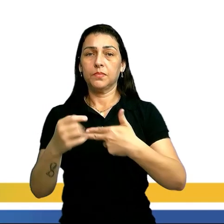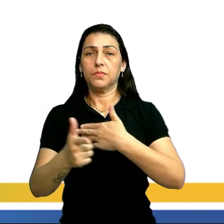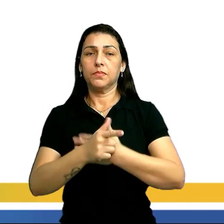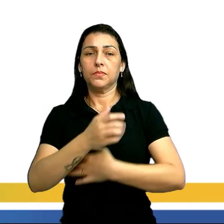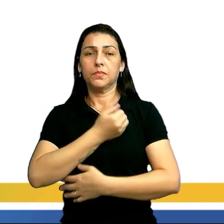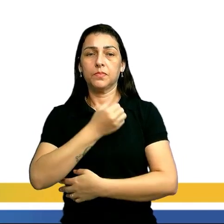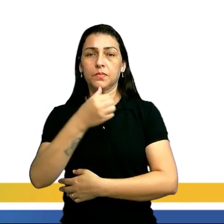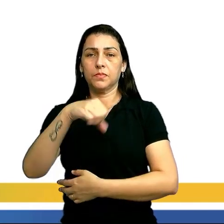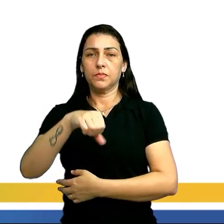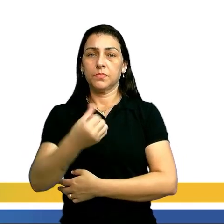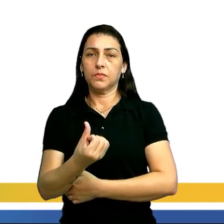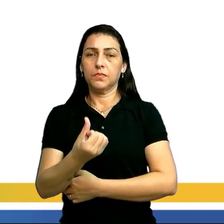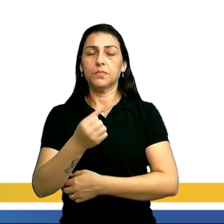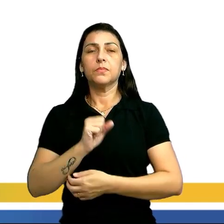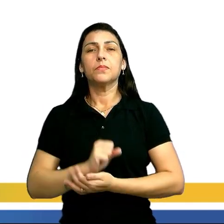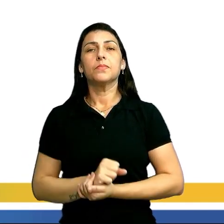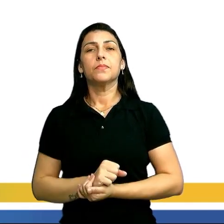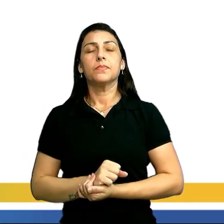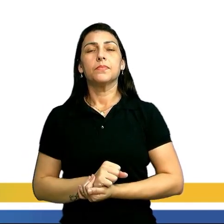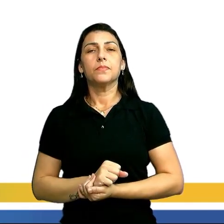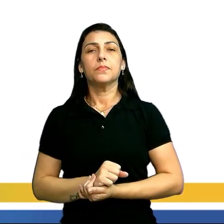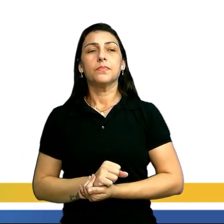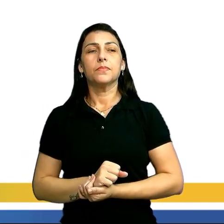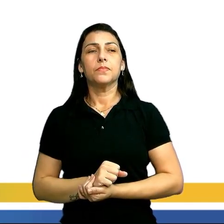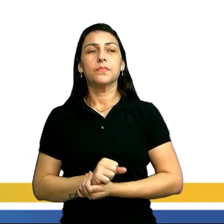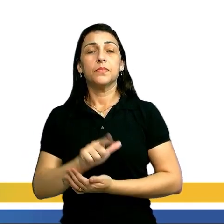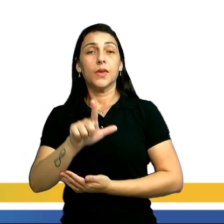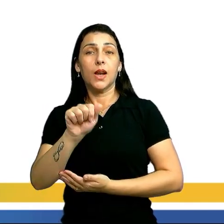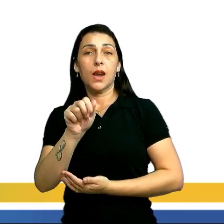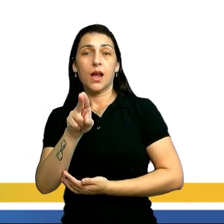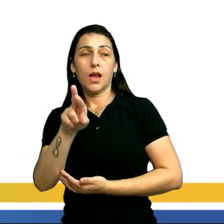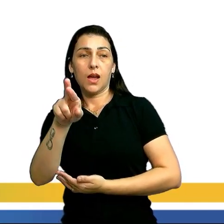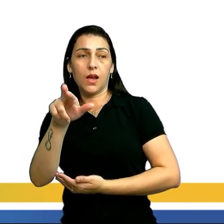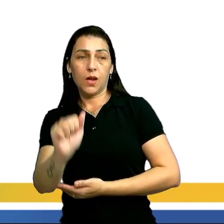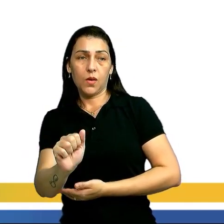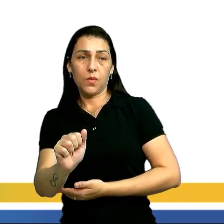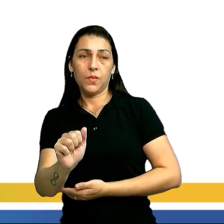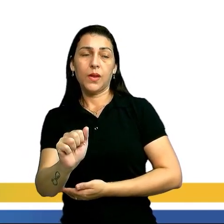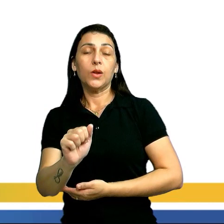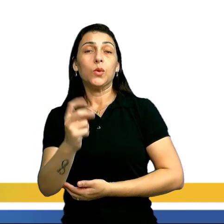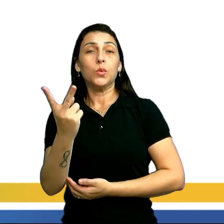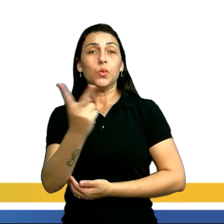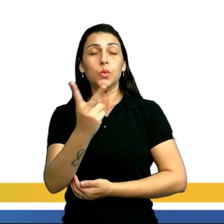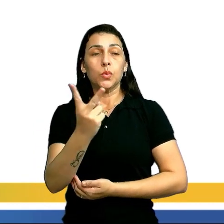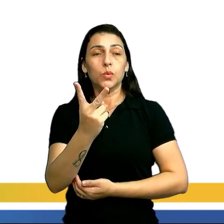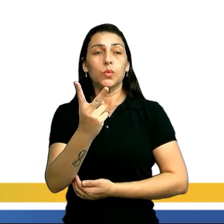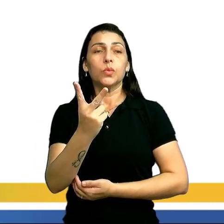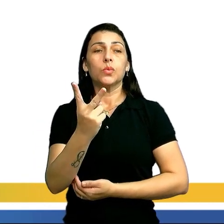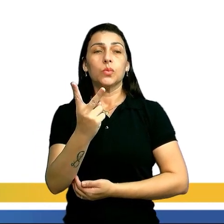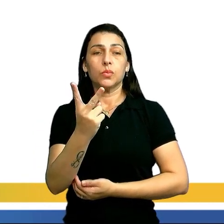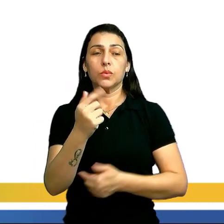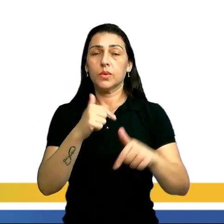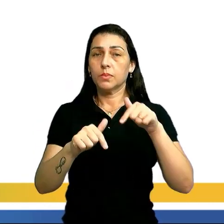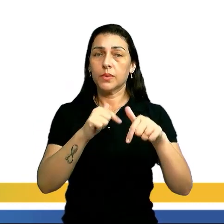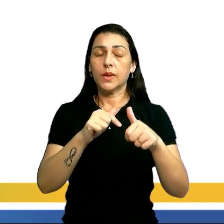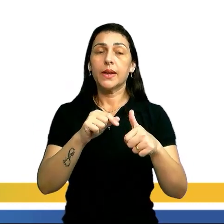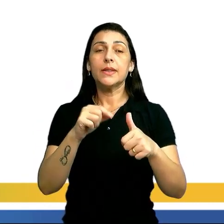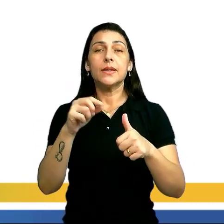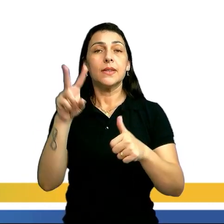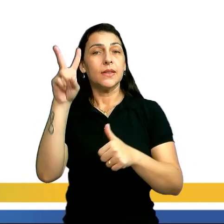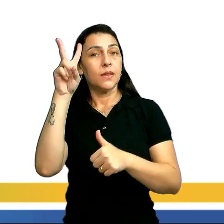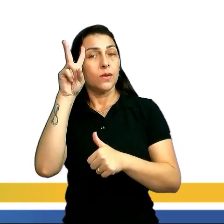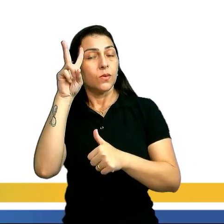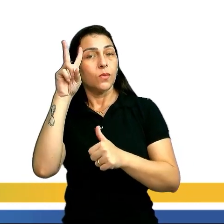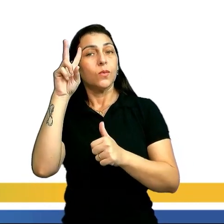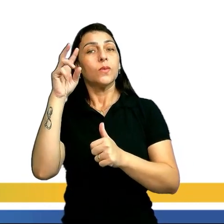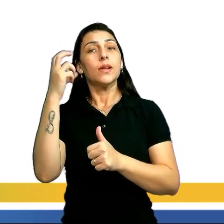na página 96. Laura dedica-se a duas ocupações, de segunda